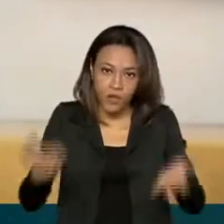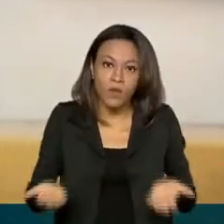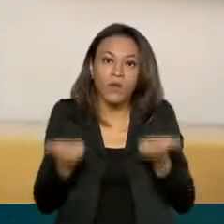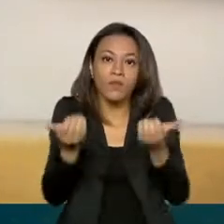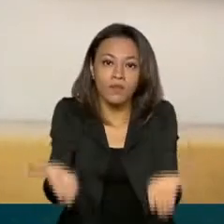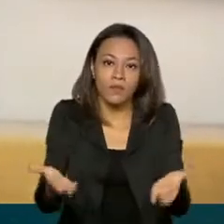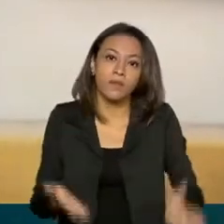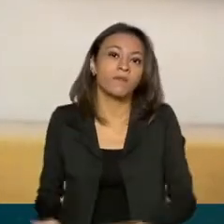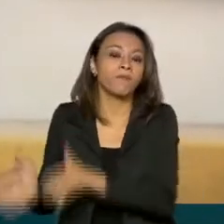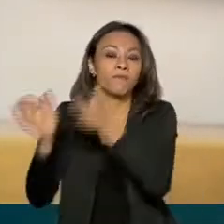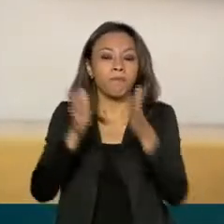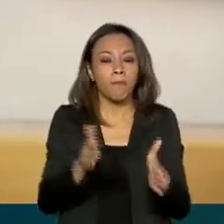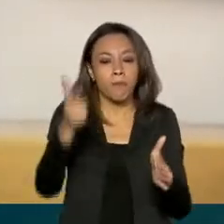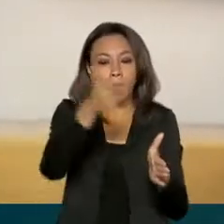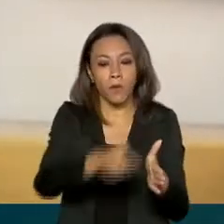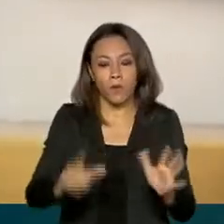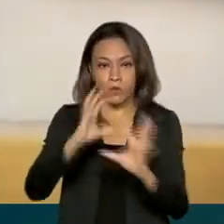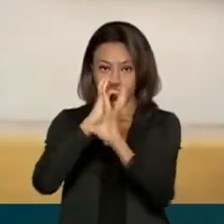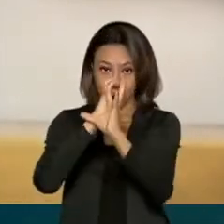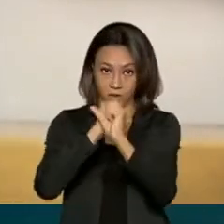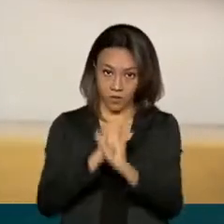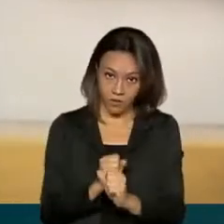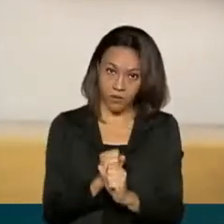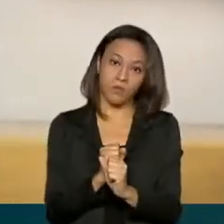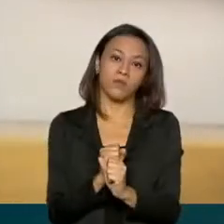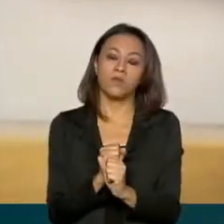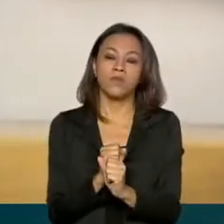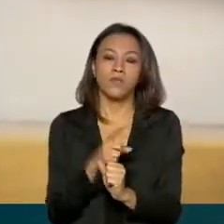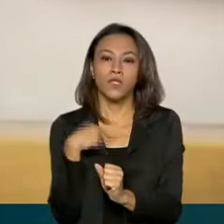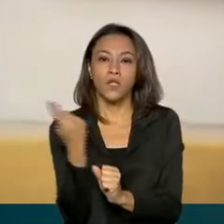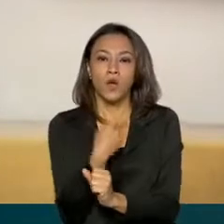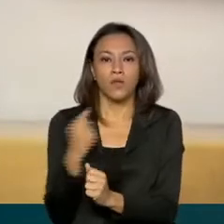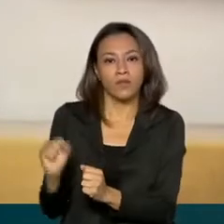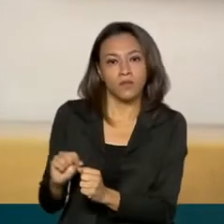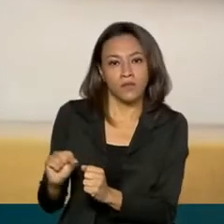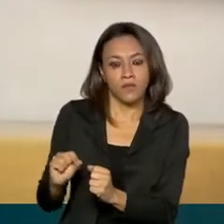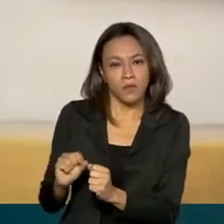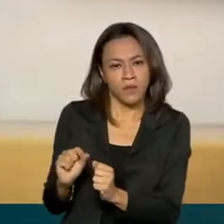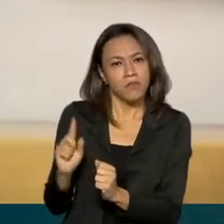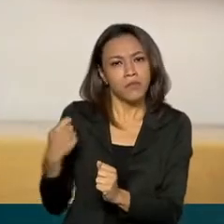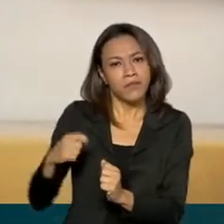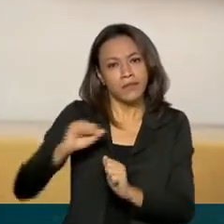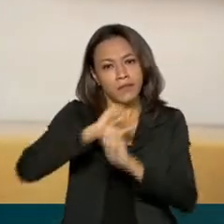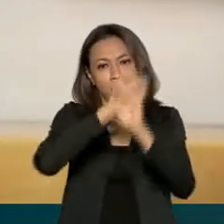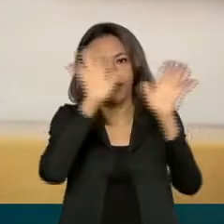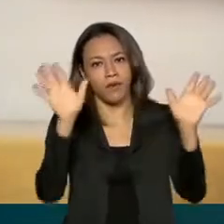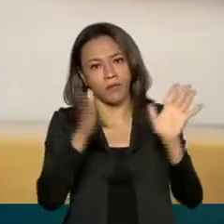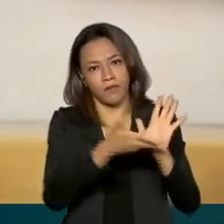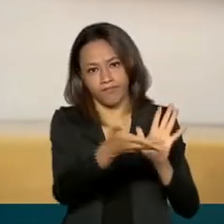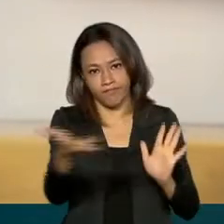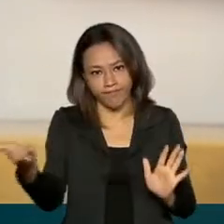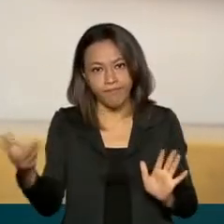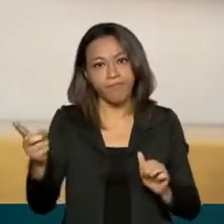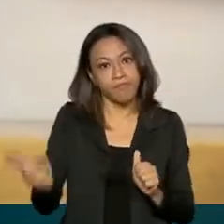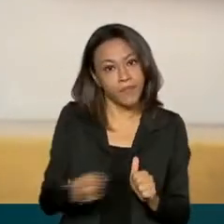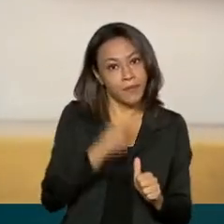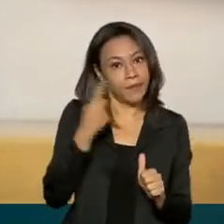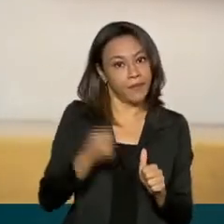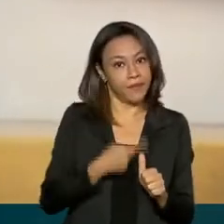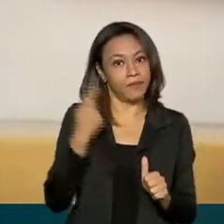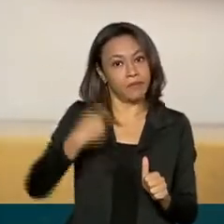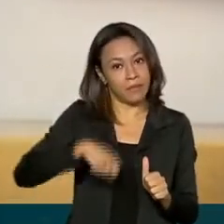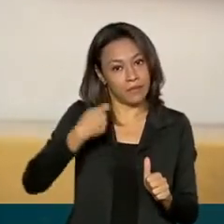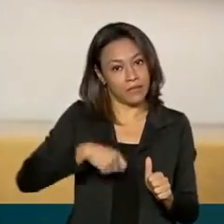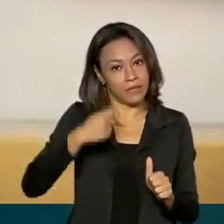em relação aos cálculos preliminares, que, preciso aqui deixar bem claro, ainda se passarão pelo crivo